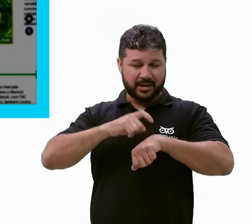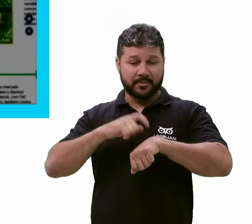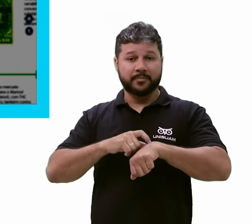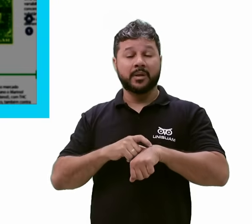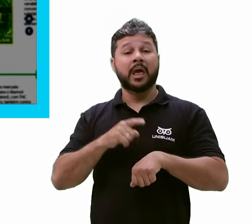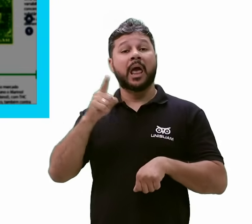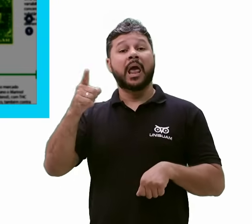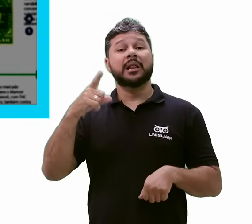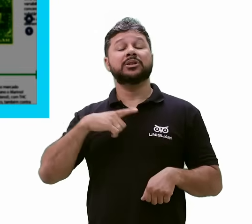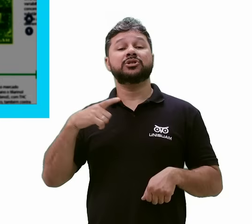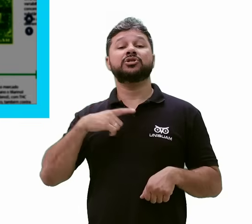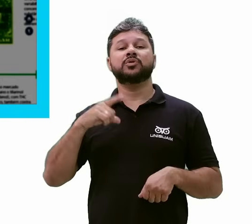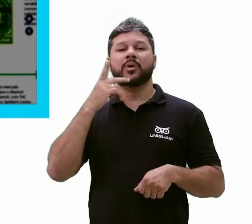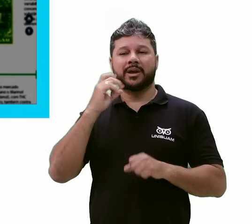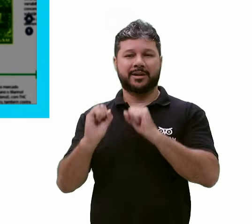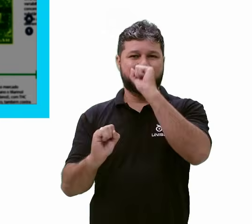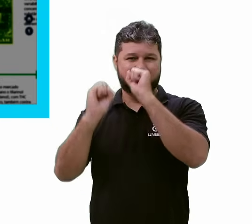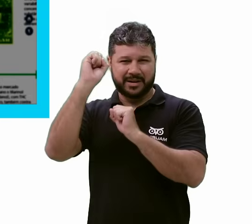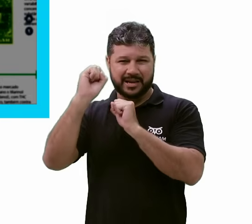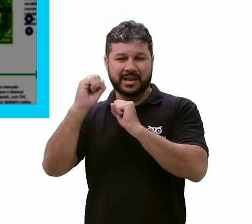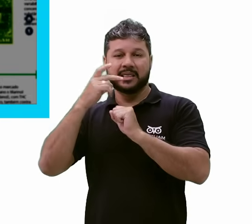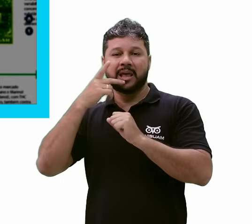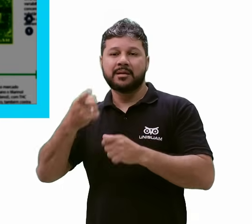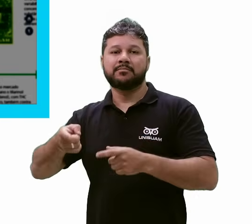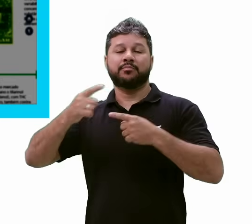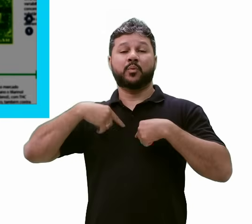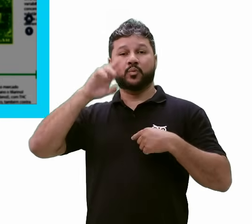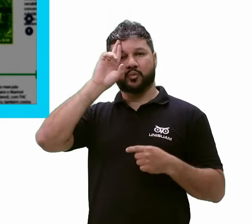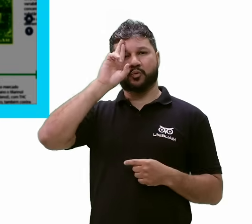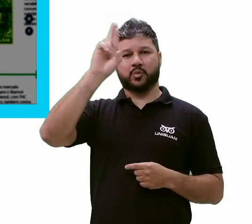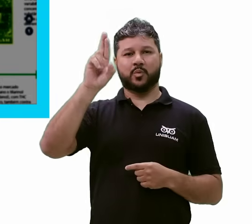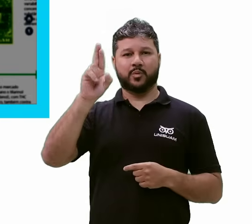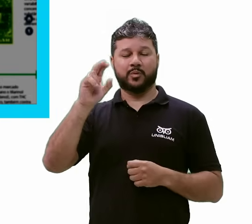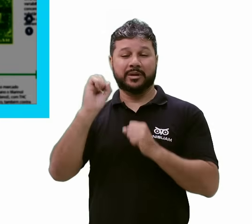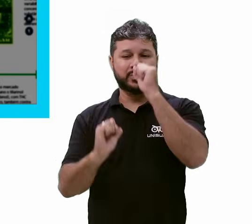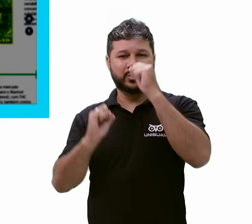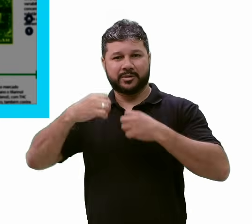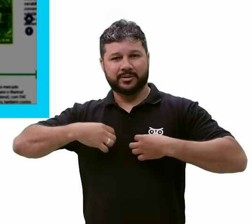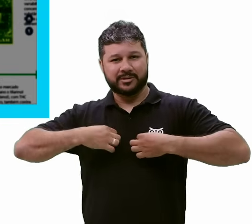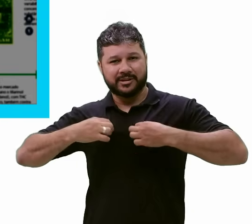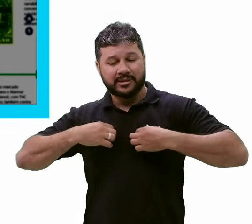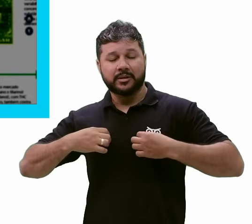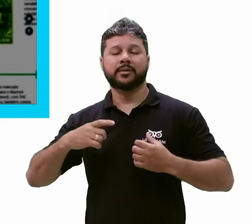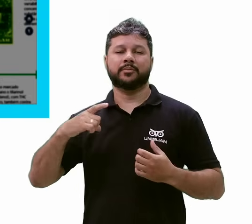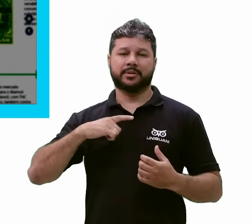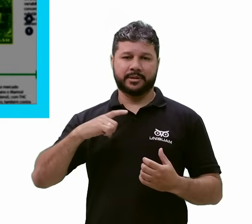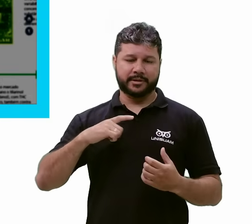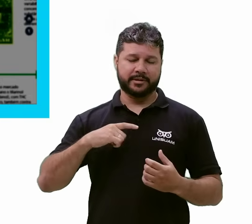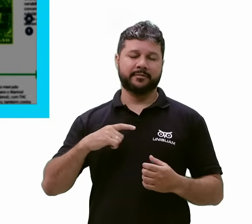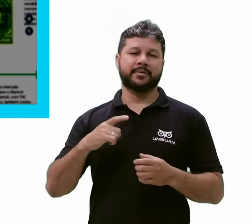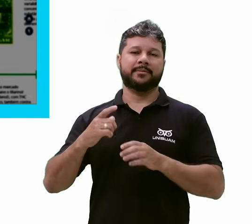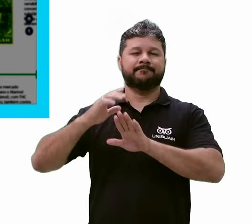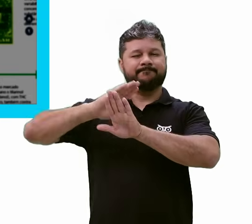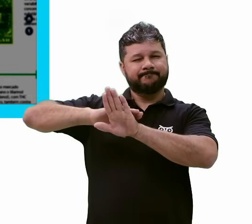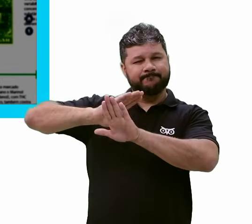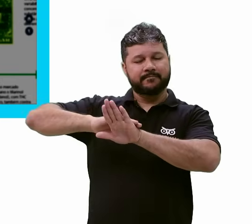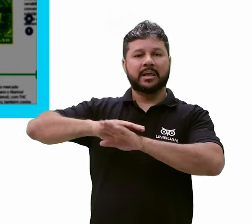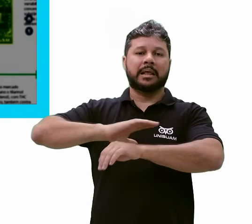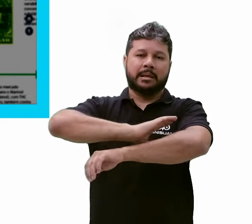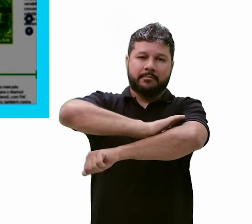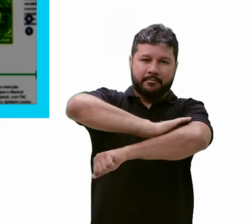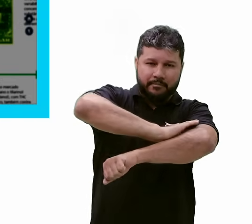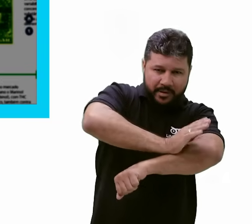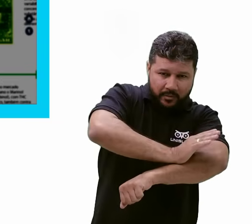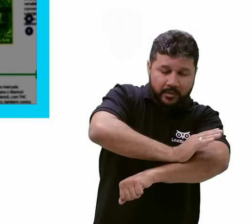era um dos herdeiros de uma dessas indústrias têxtil, tá? Então, houve também, além de uma